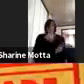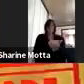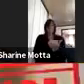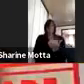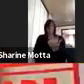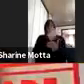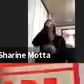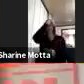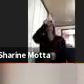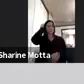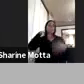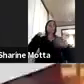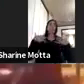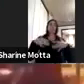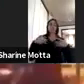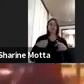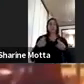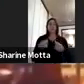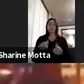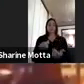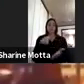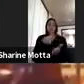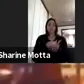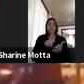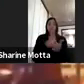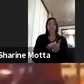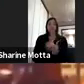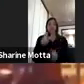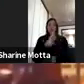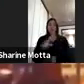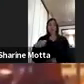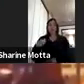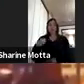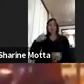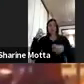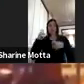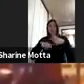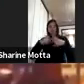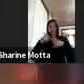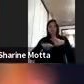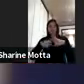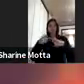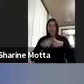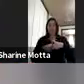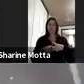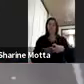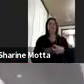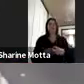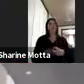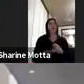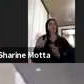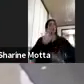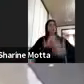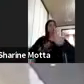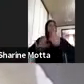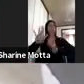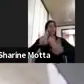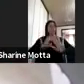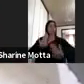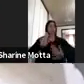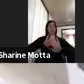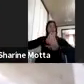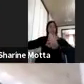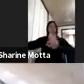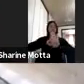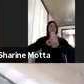obrigada a trabalhar em regime de exploração sexual. Bia foi vítima de tráfico de pessoas. Desconfie de propostas encantadoras